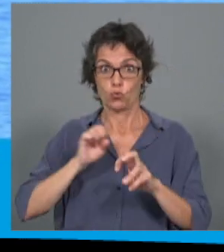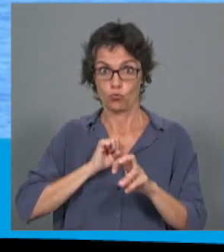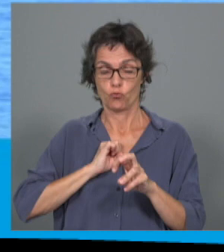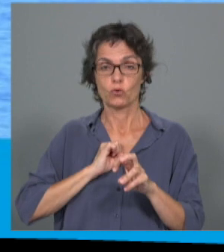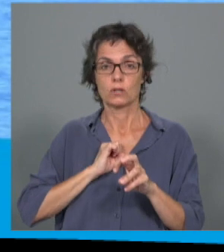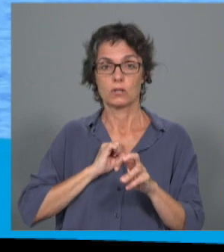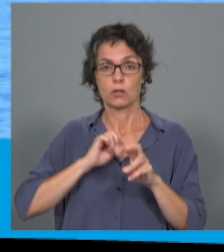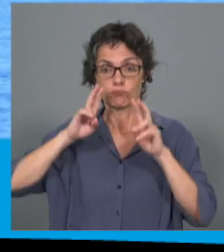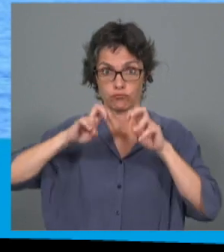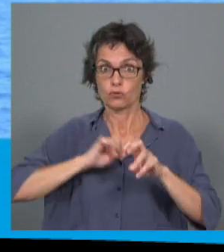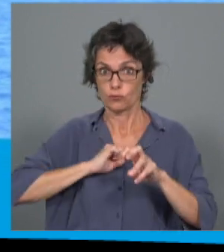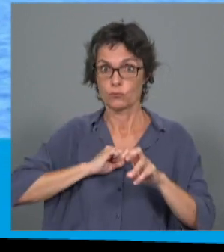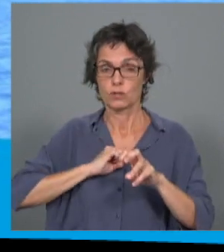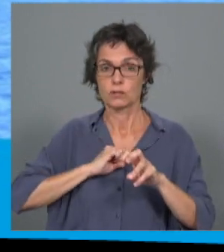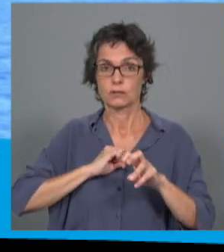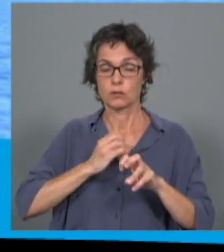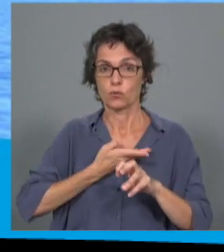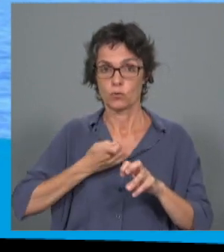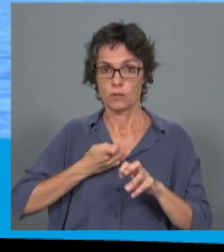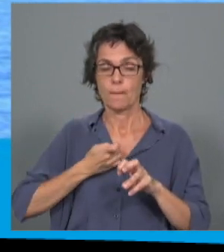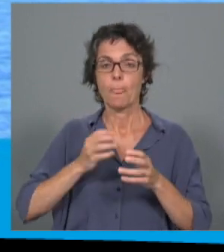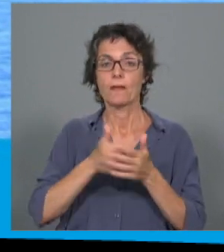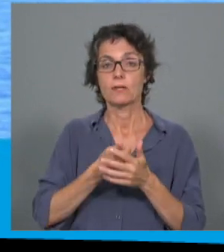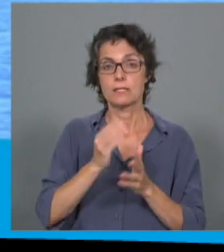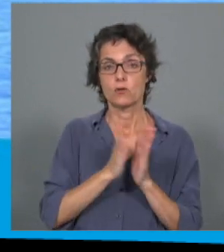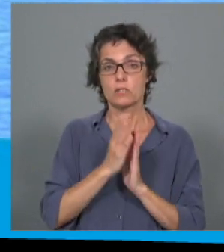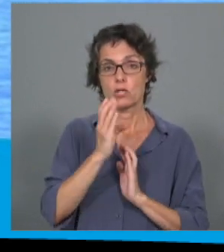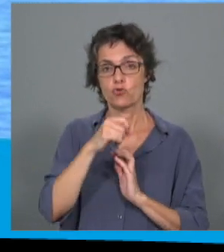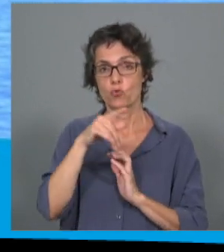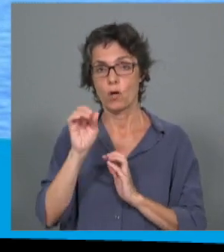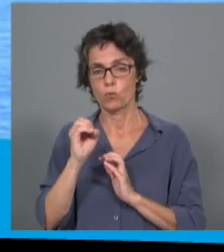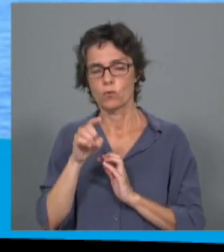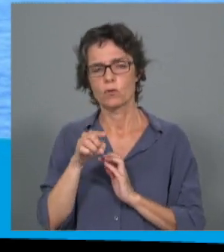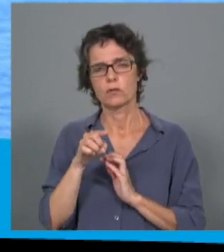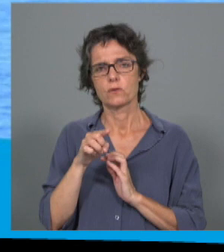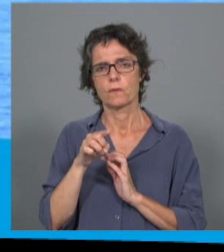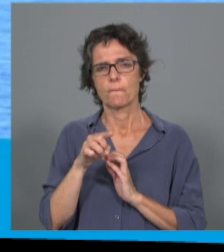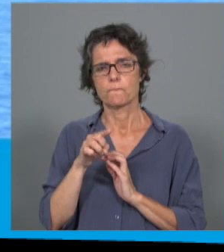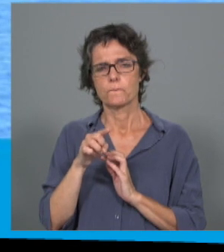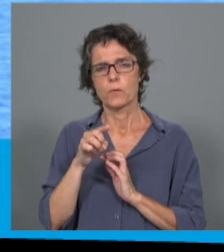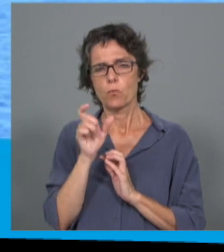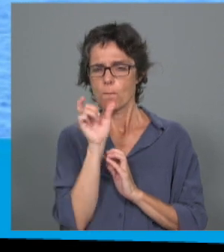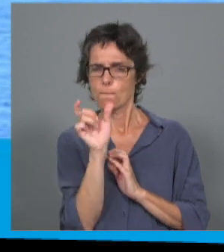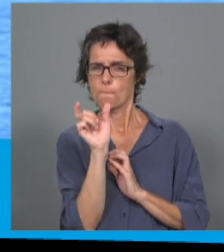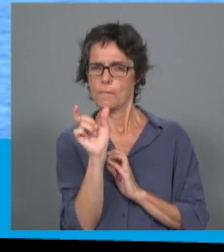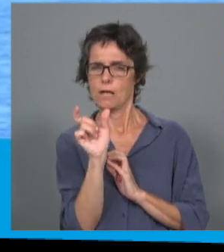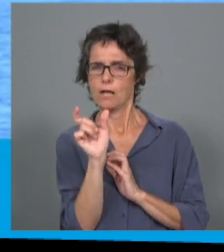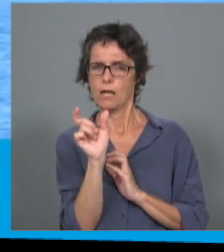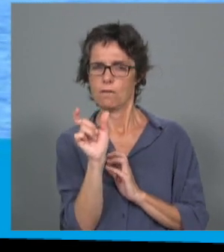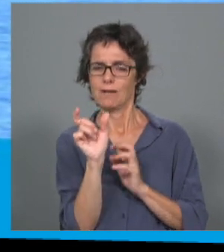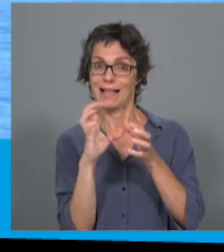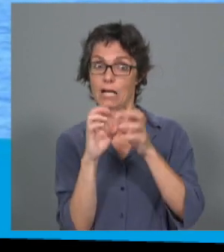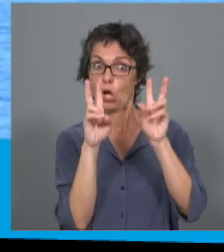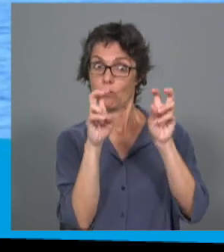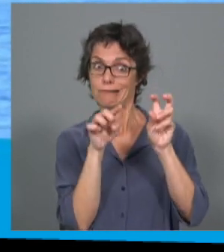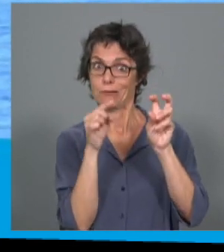minha investigação doutoral no Evangelho de São João, de forma particular, numa palavra e num tema que é